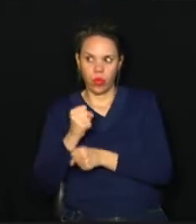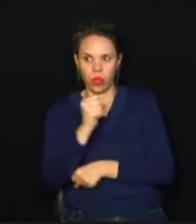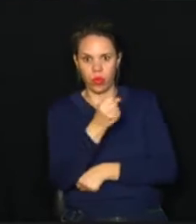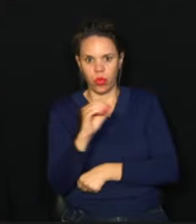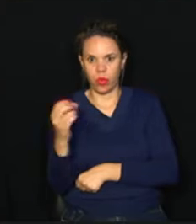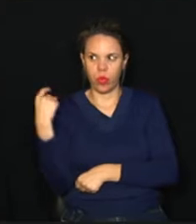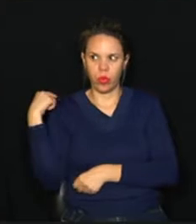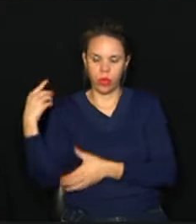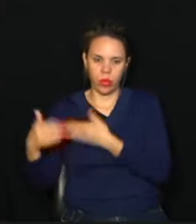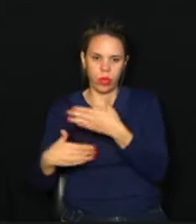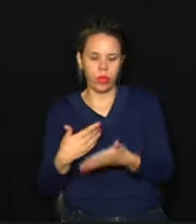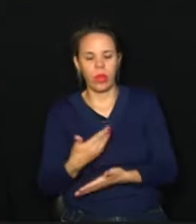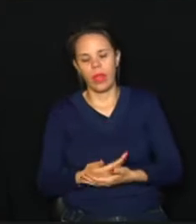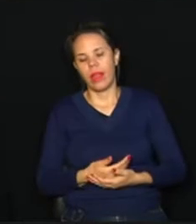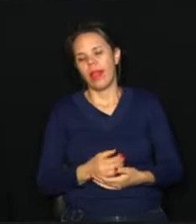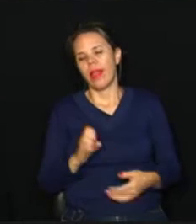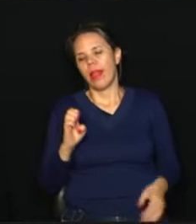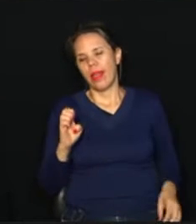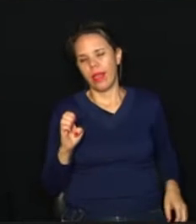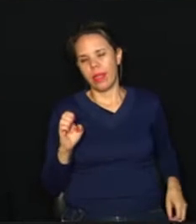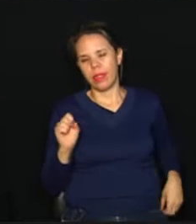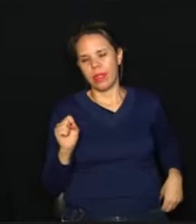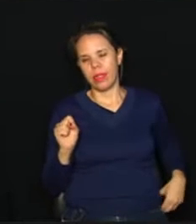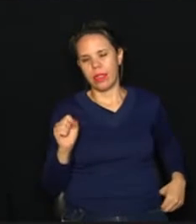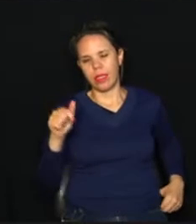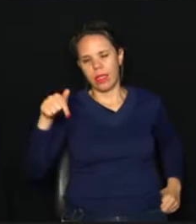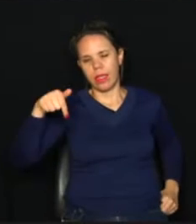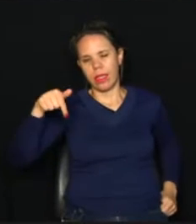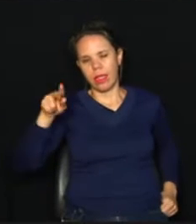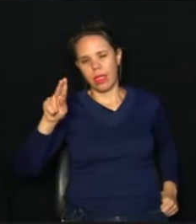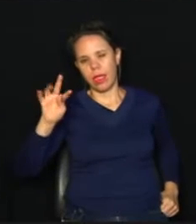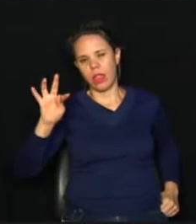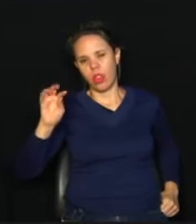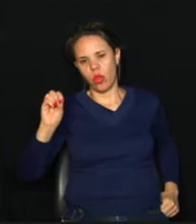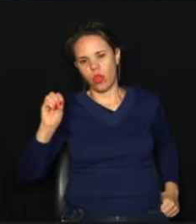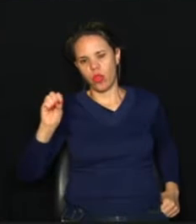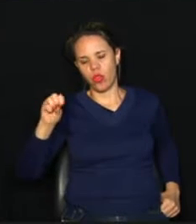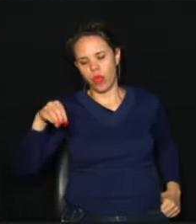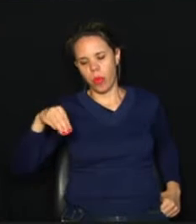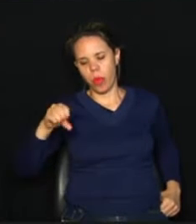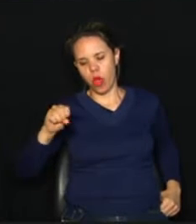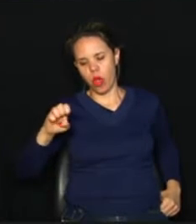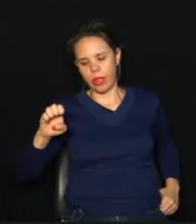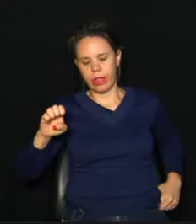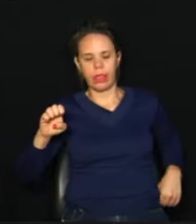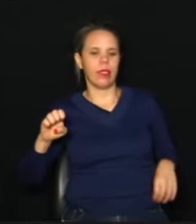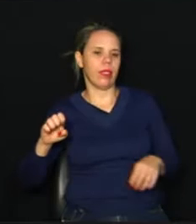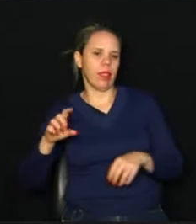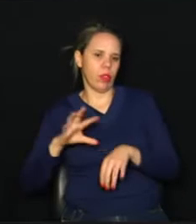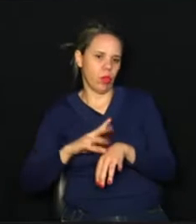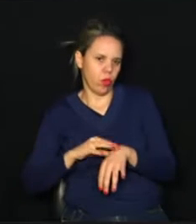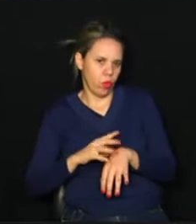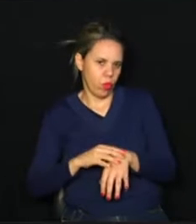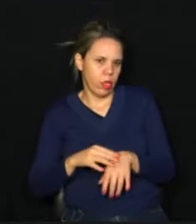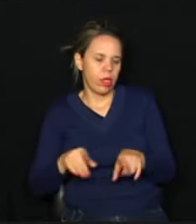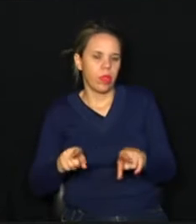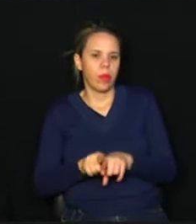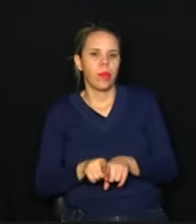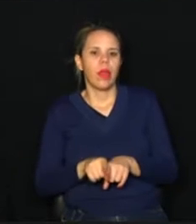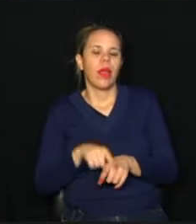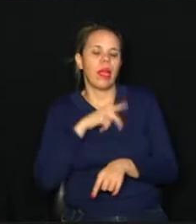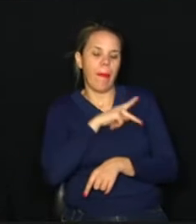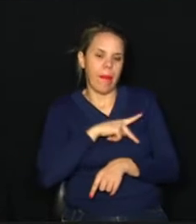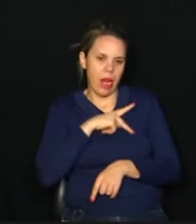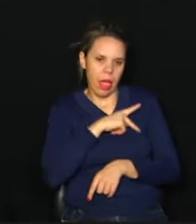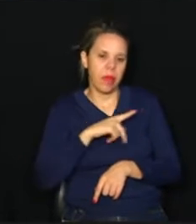a esquistossomose deixou de ser uma doença de alta incidência no Vale do Paraíba, no Vale do Ribeira, por conta